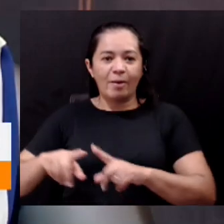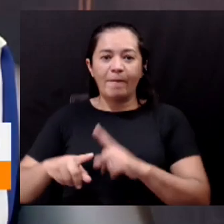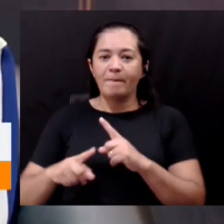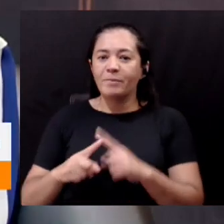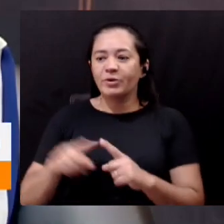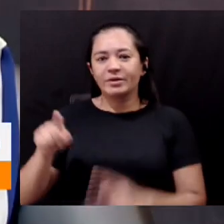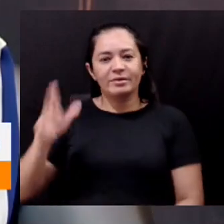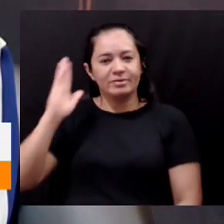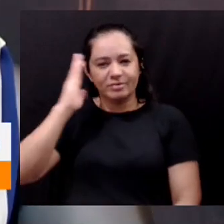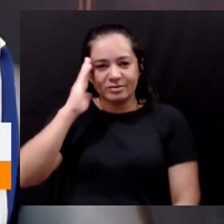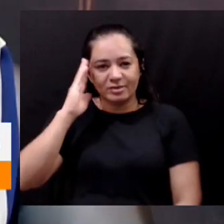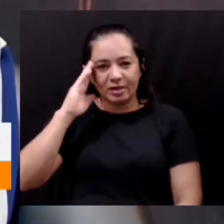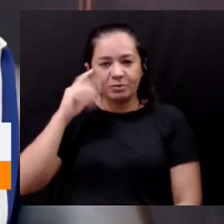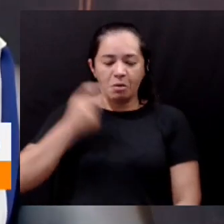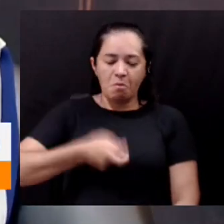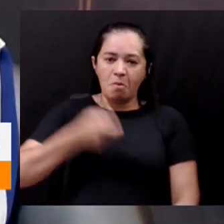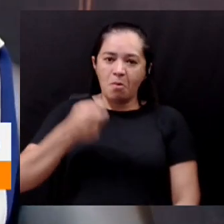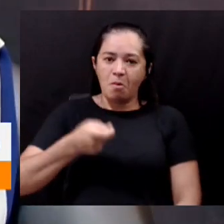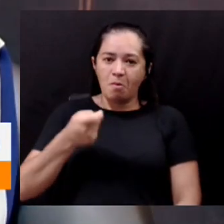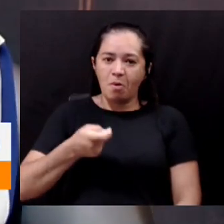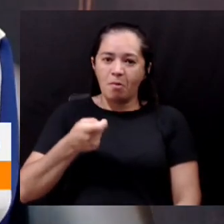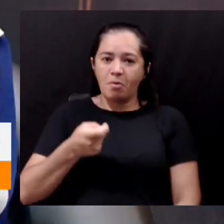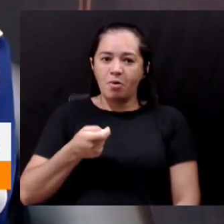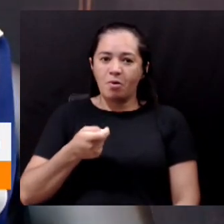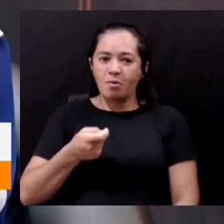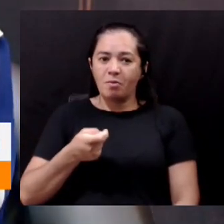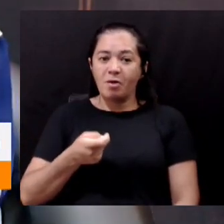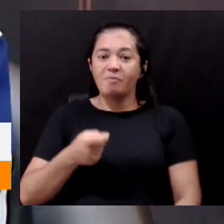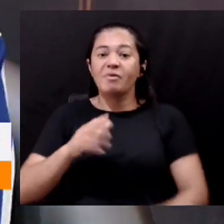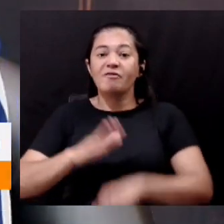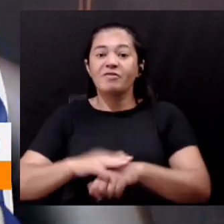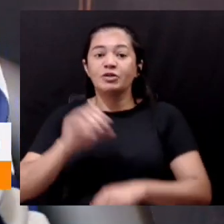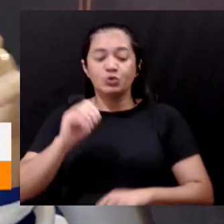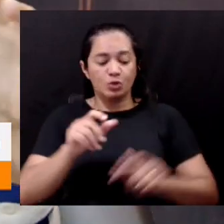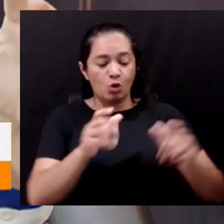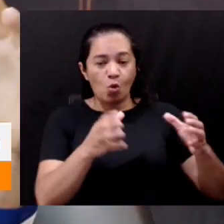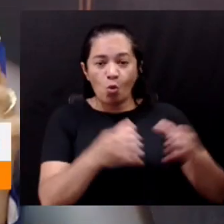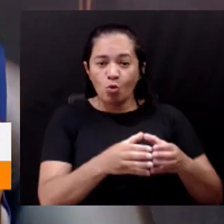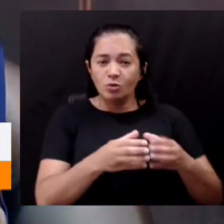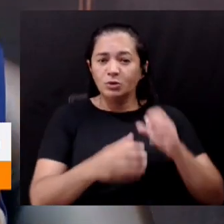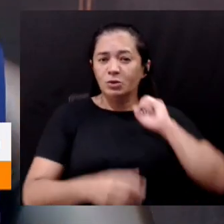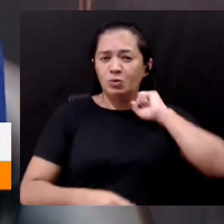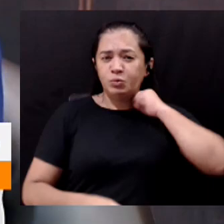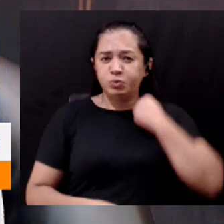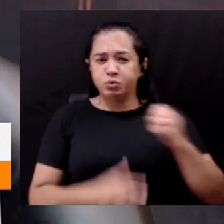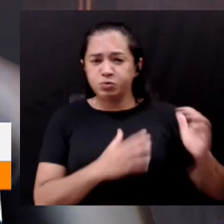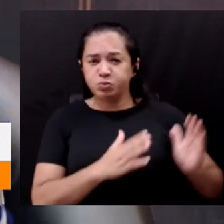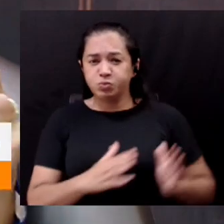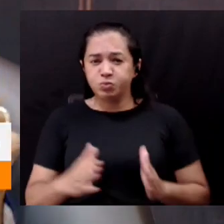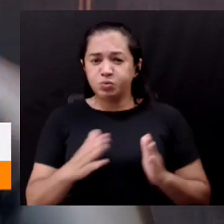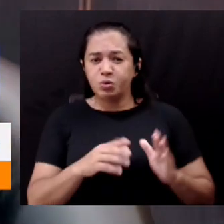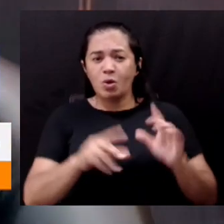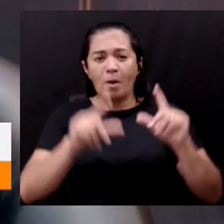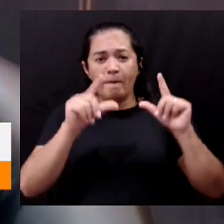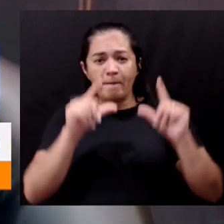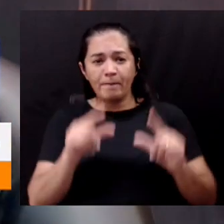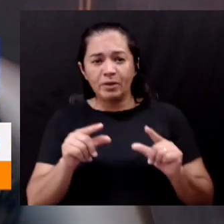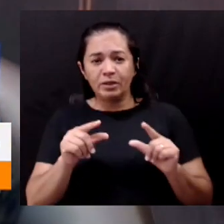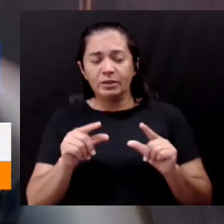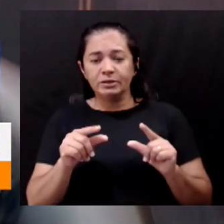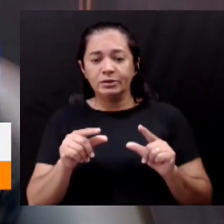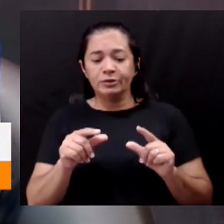a times estressados que produzem menos, leva a uma tensão de forma geral no clima da